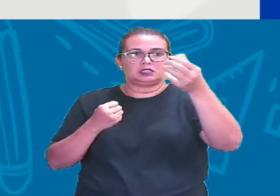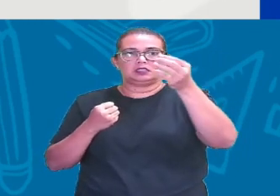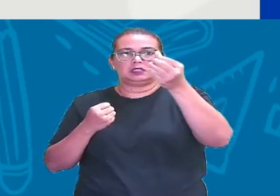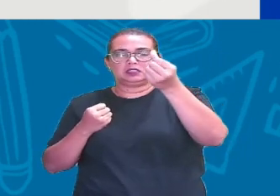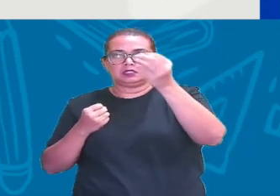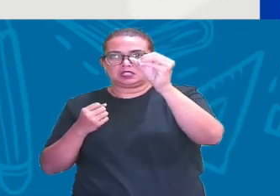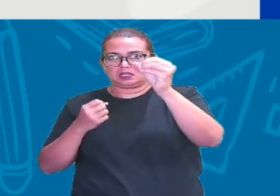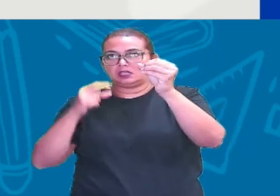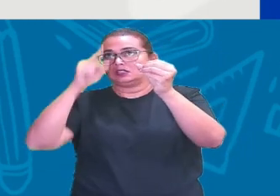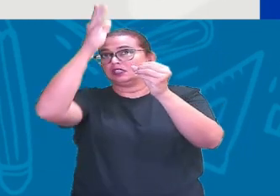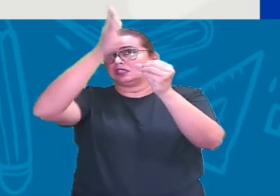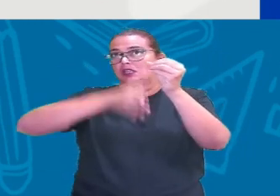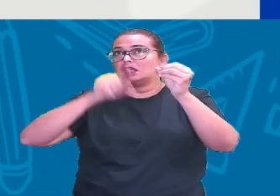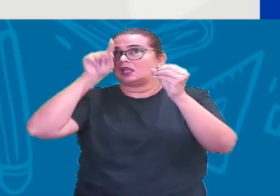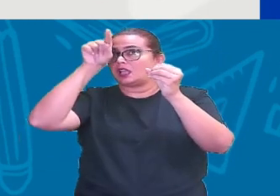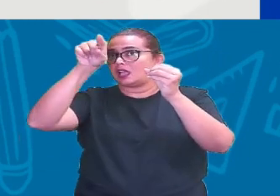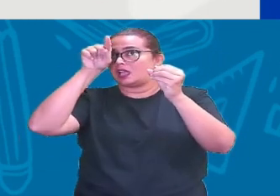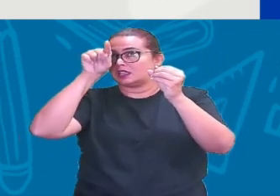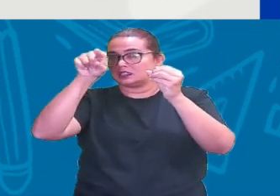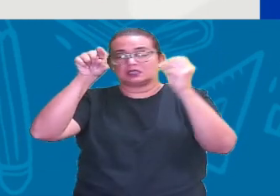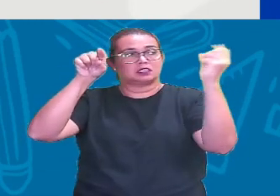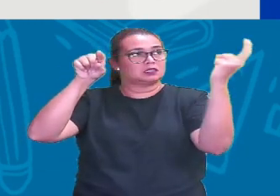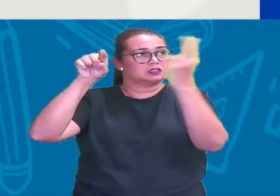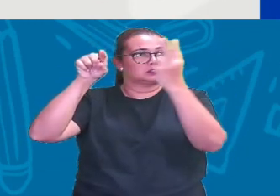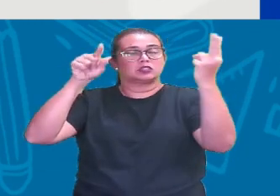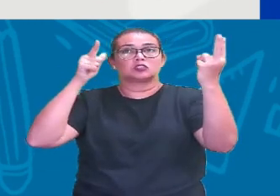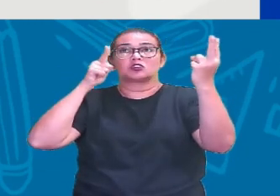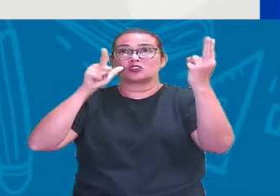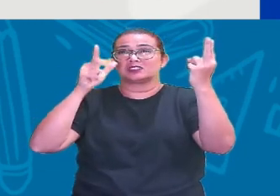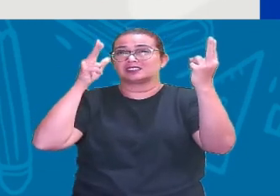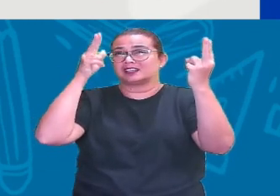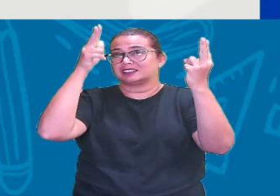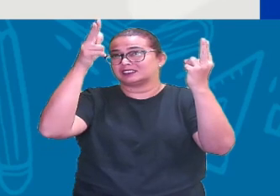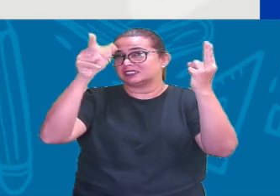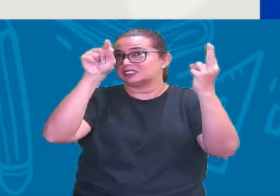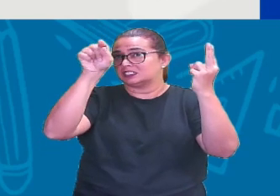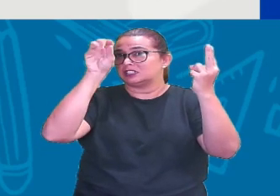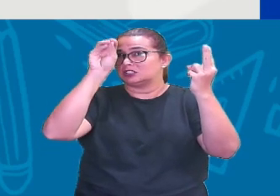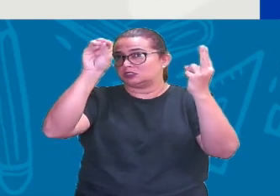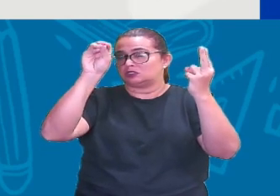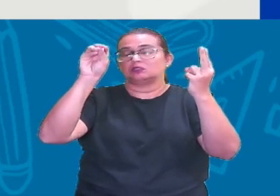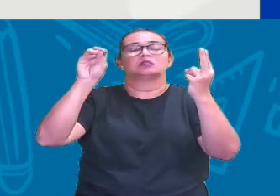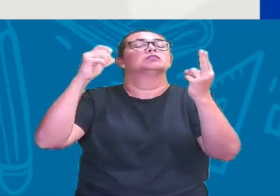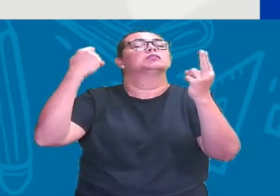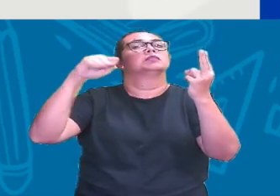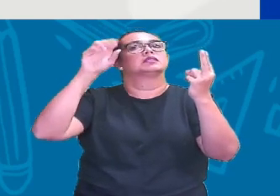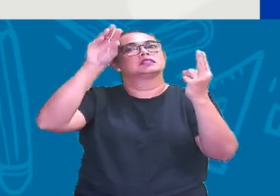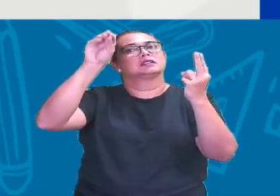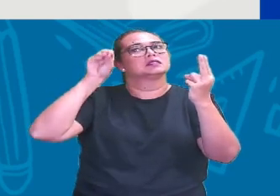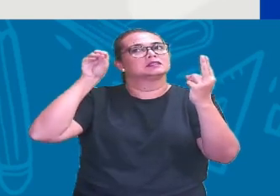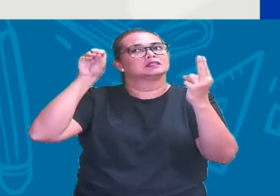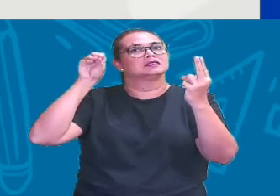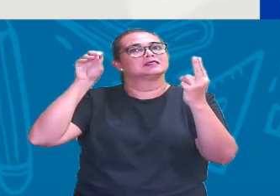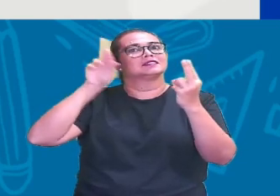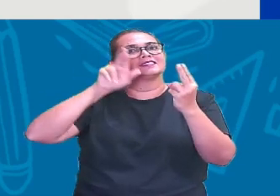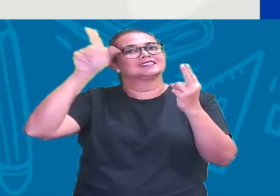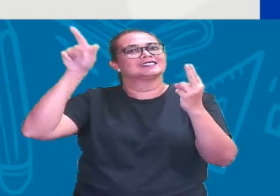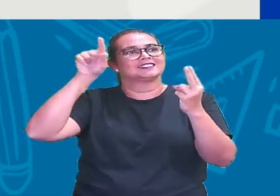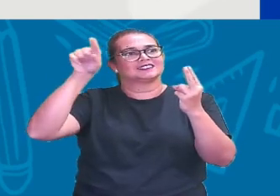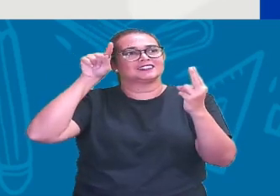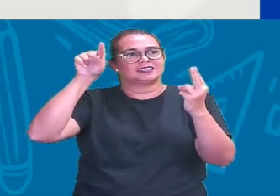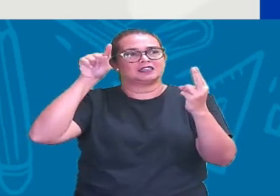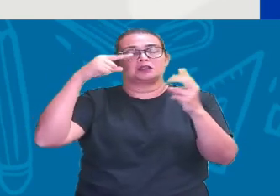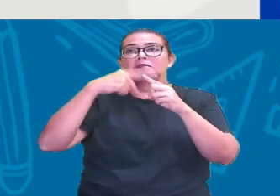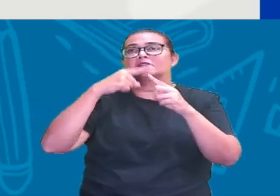mesmo tempo, ou os dois números ao mesmo tempo, esse número a gente tem que botar, ó, um diferencialzinho